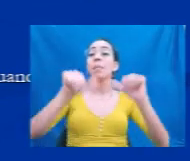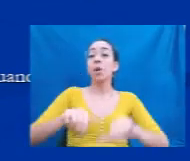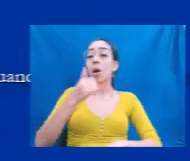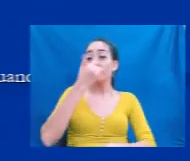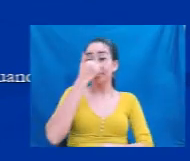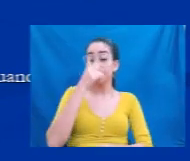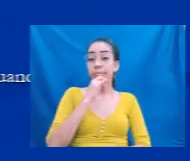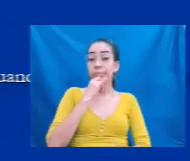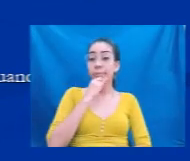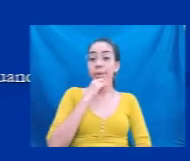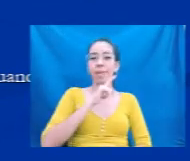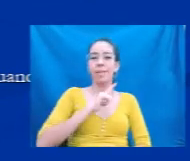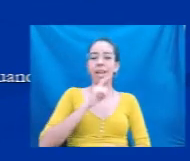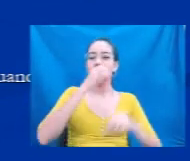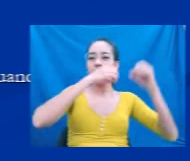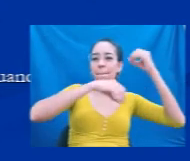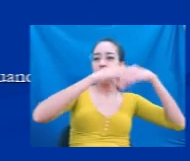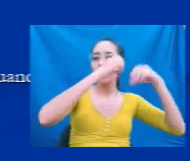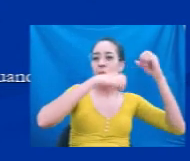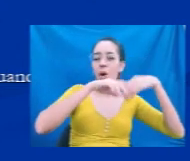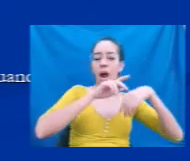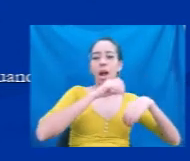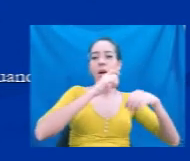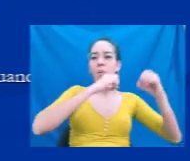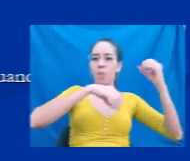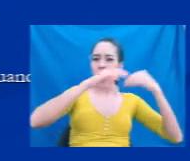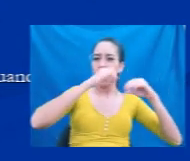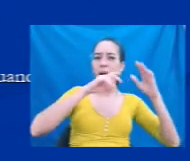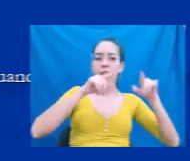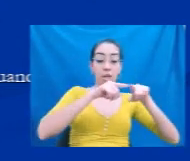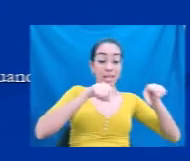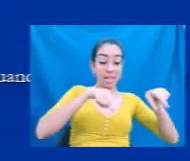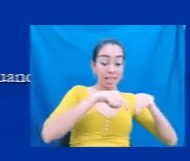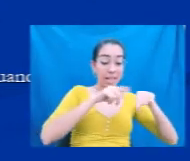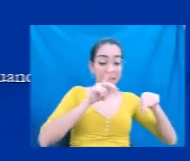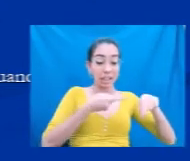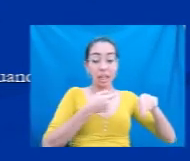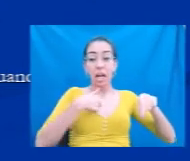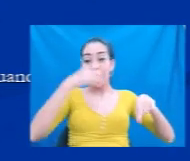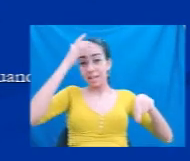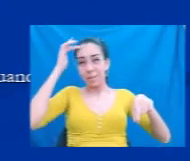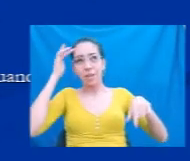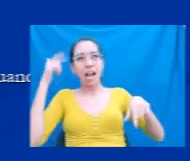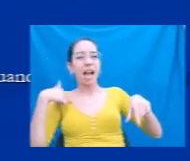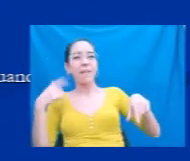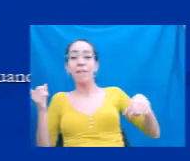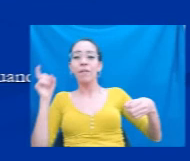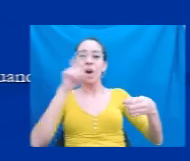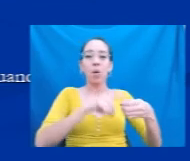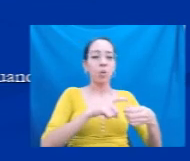pessoas acabaram retornando lá para tentar salvar os amigos e acabaram morrendo também. Então, quem não